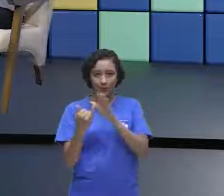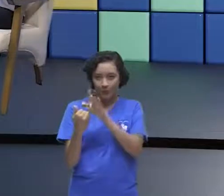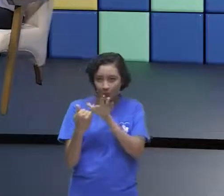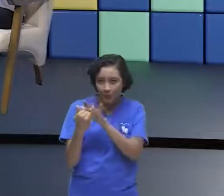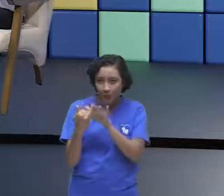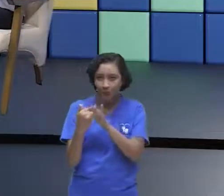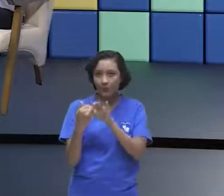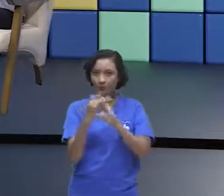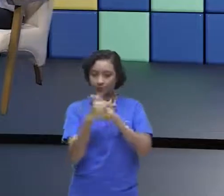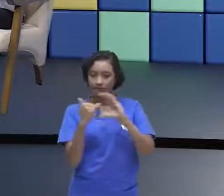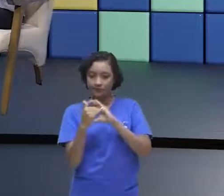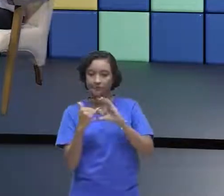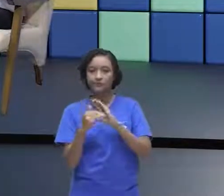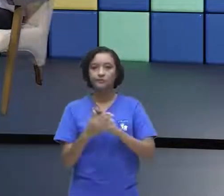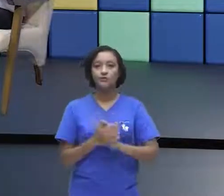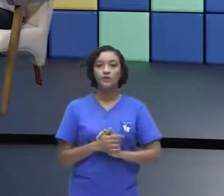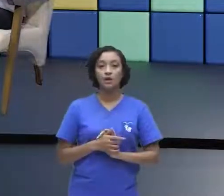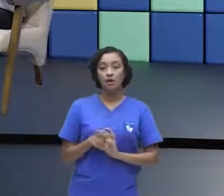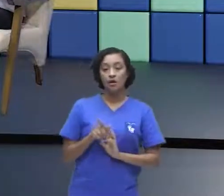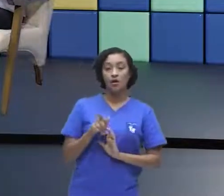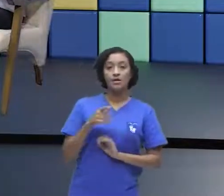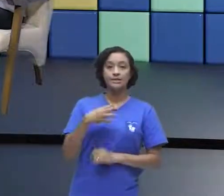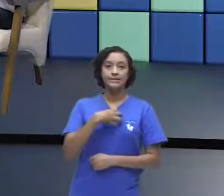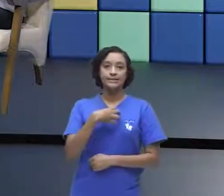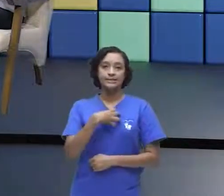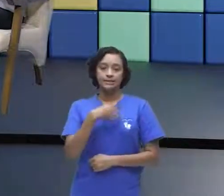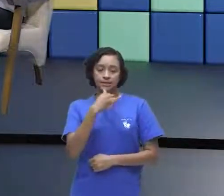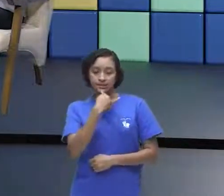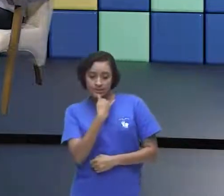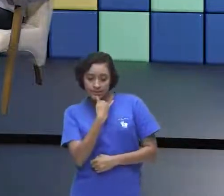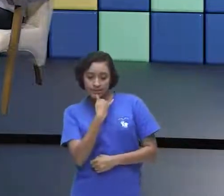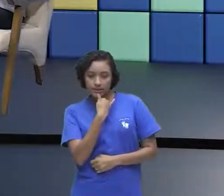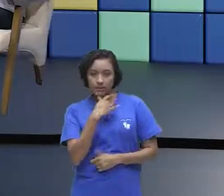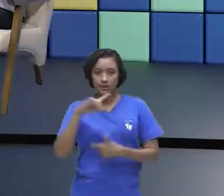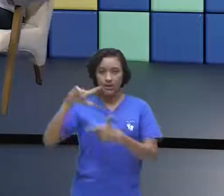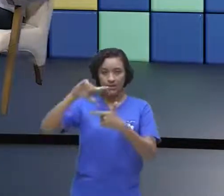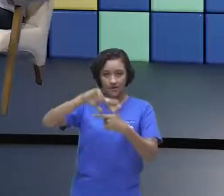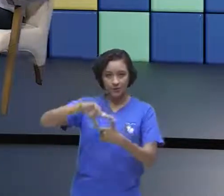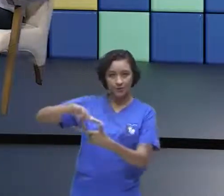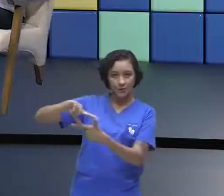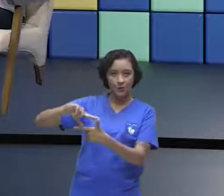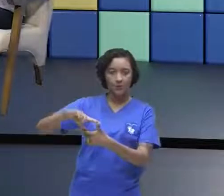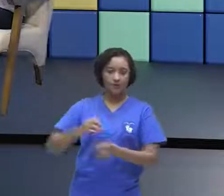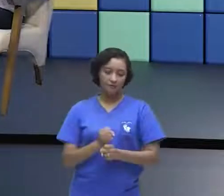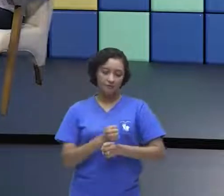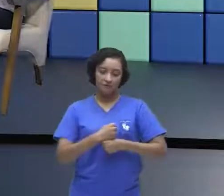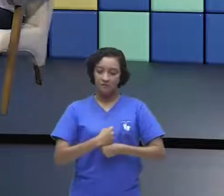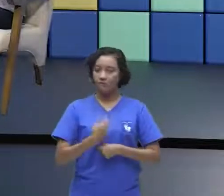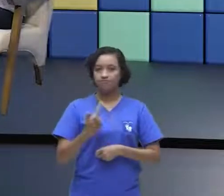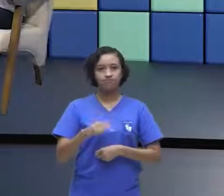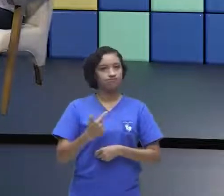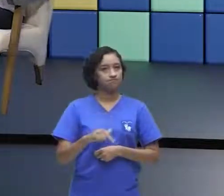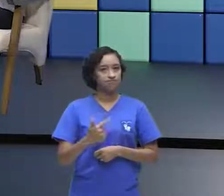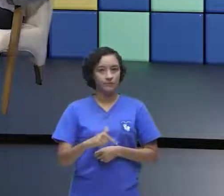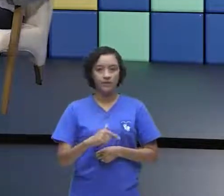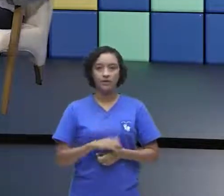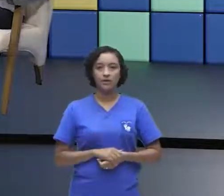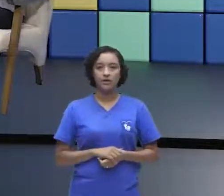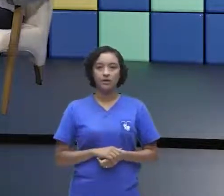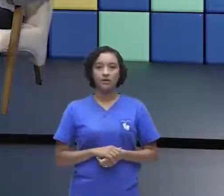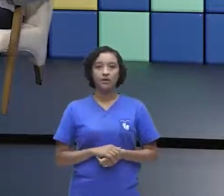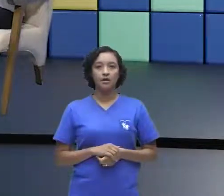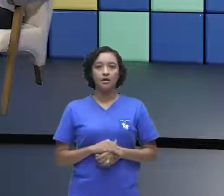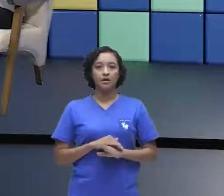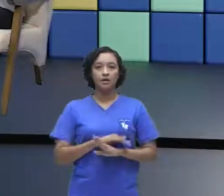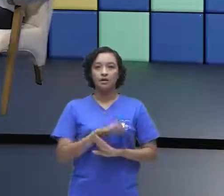quando ela sente que ela está diferente, fica triste, ela se isola de todo mundo, perde o apetite e ela expressa tudo na